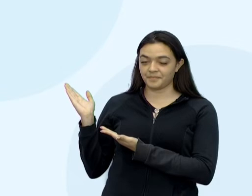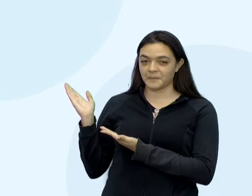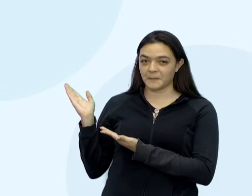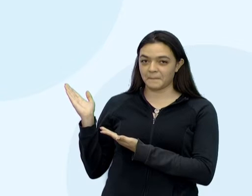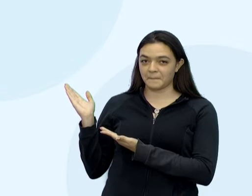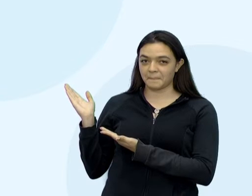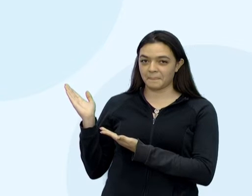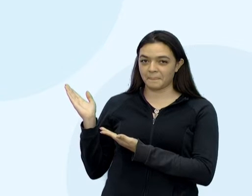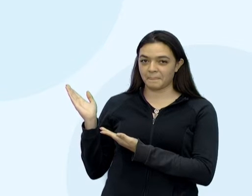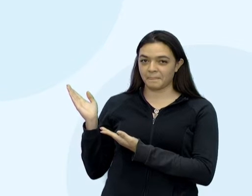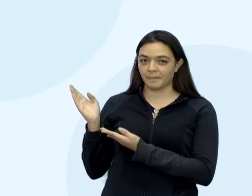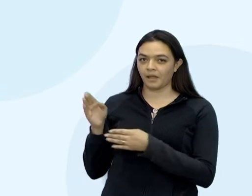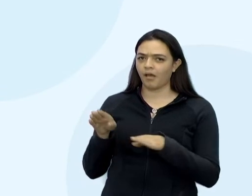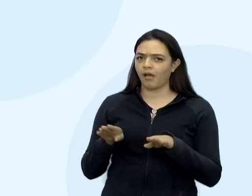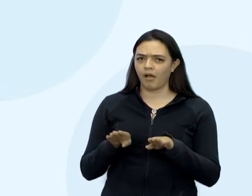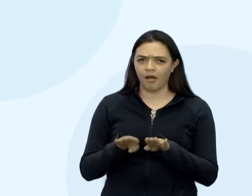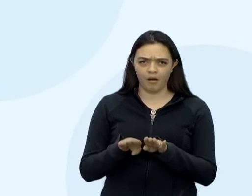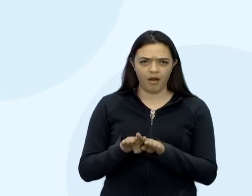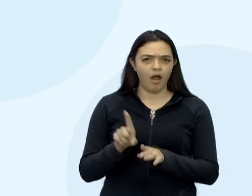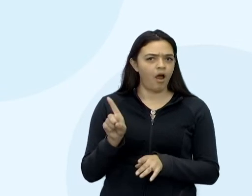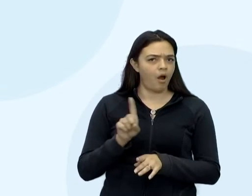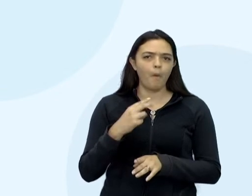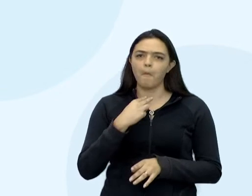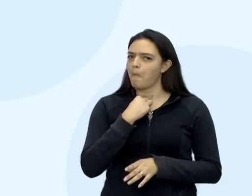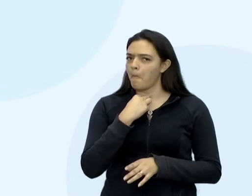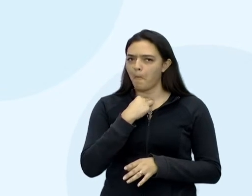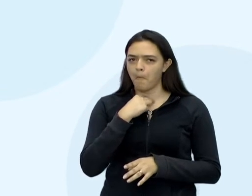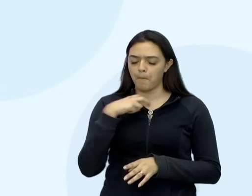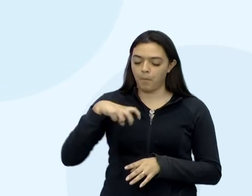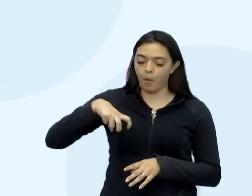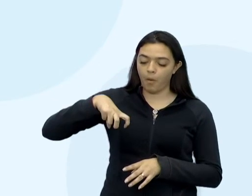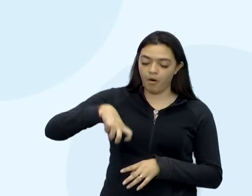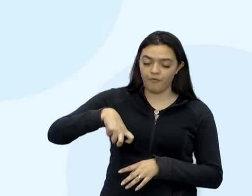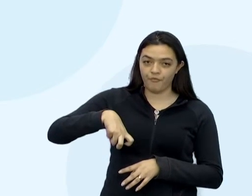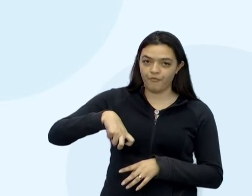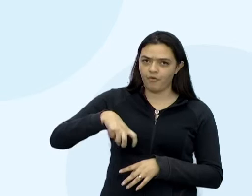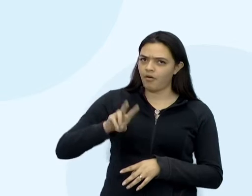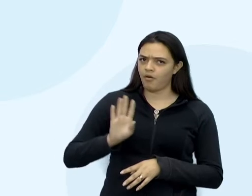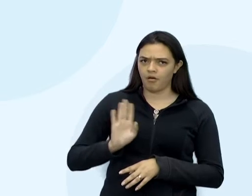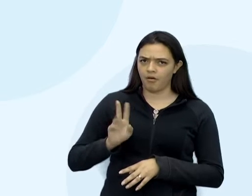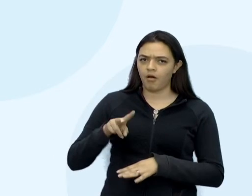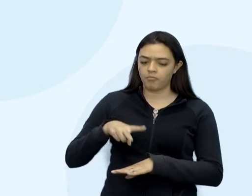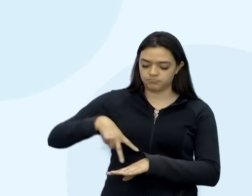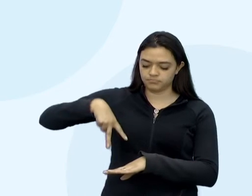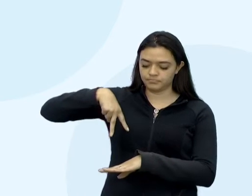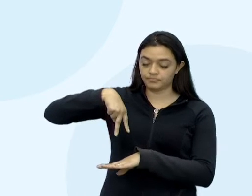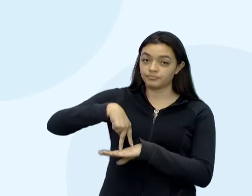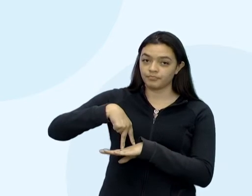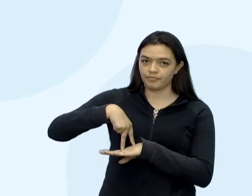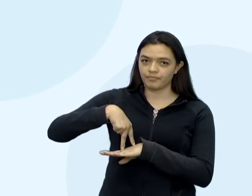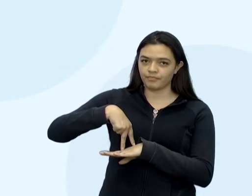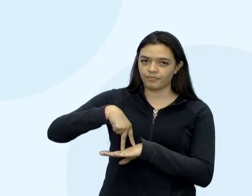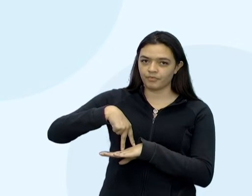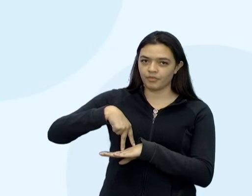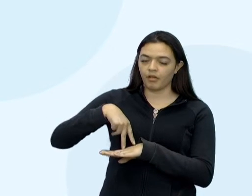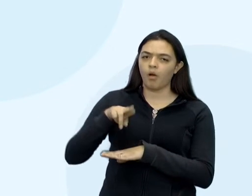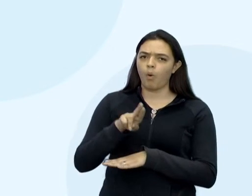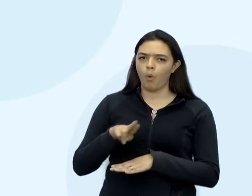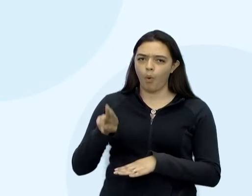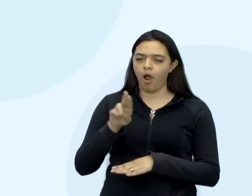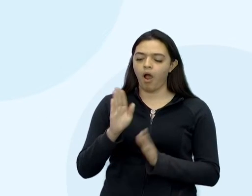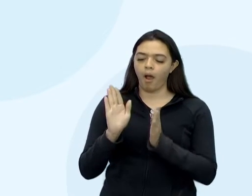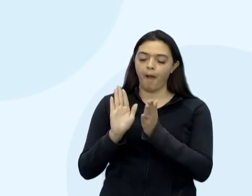ou evitando de dobrar os joelhos, eu quero que você tente tocar os seus pés com as mãos. Não precisa tocar, mas só